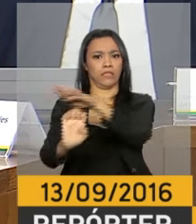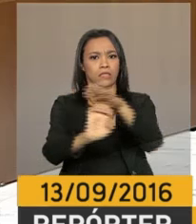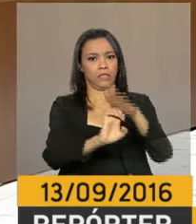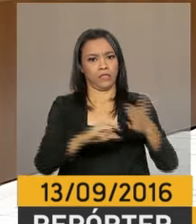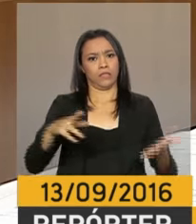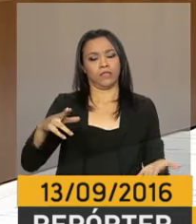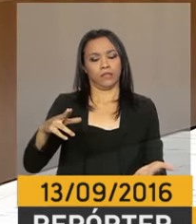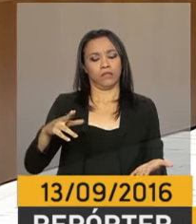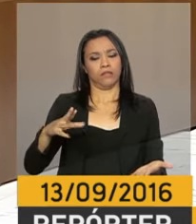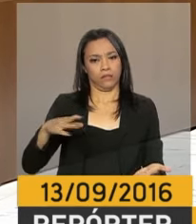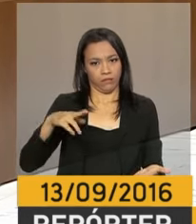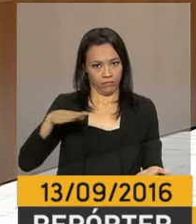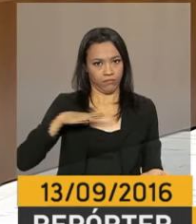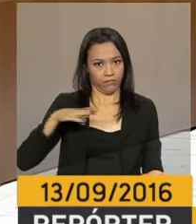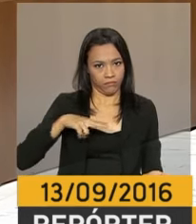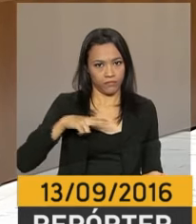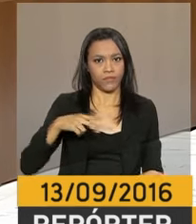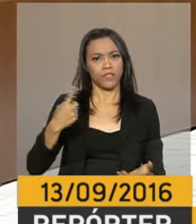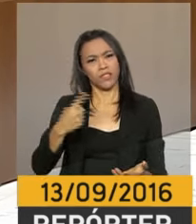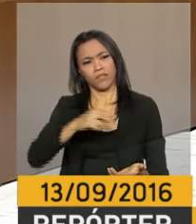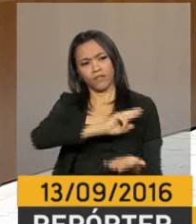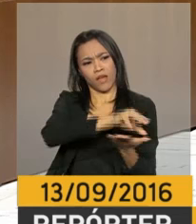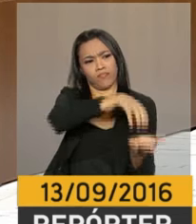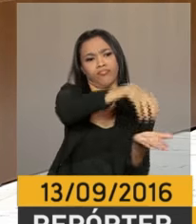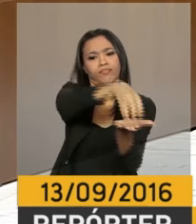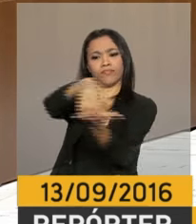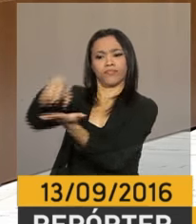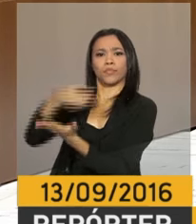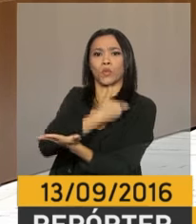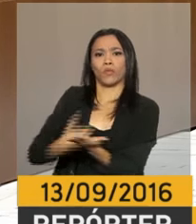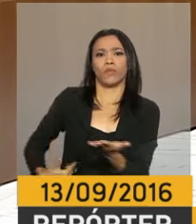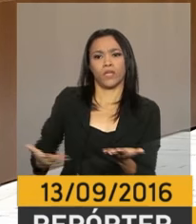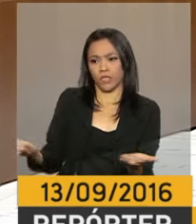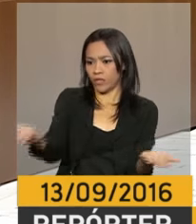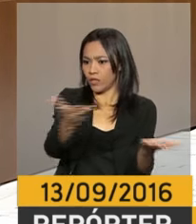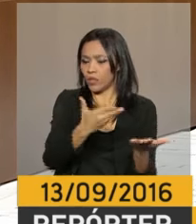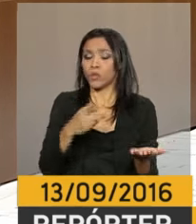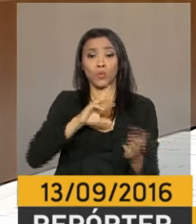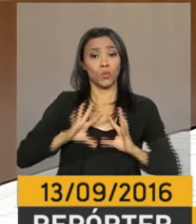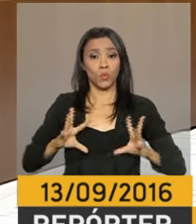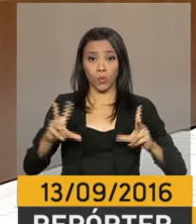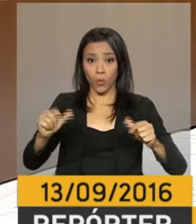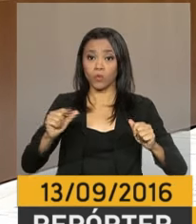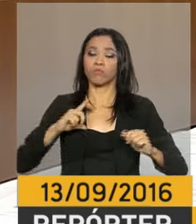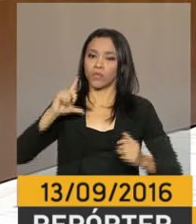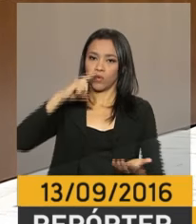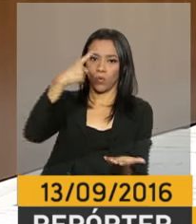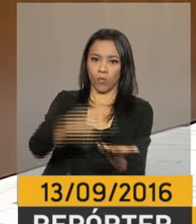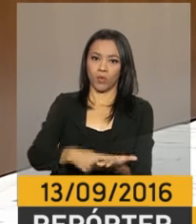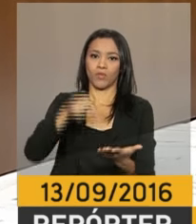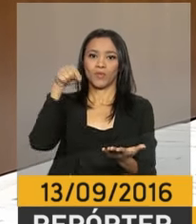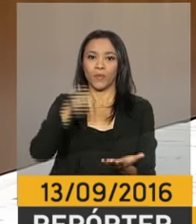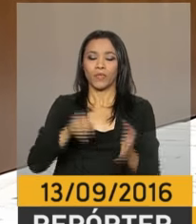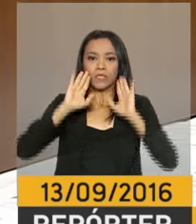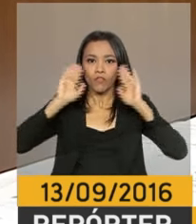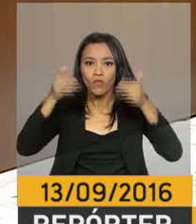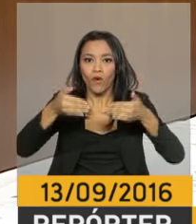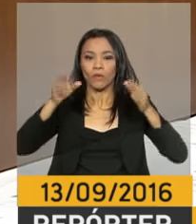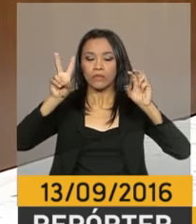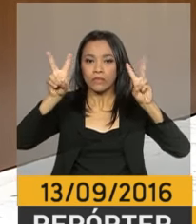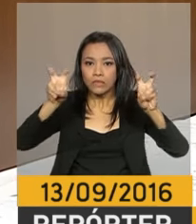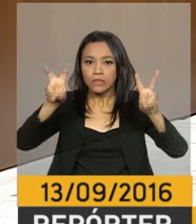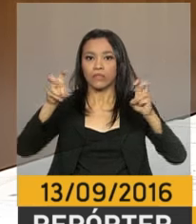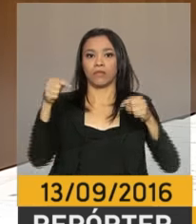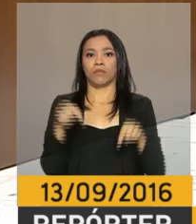eh reguladoras né que basicamente estão comprometidos com esse tema portanto